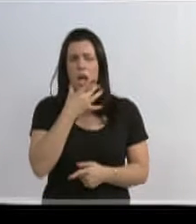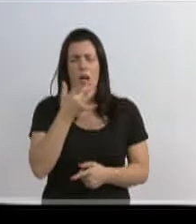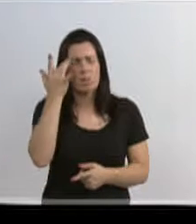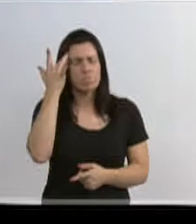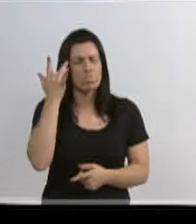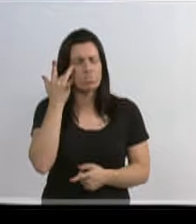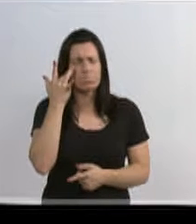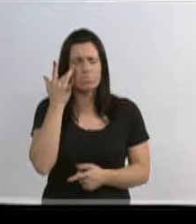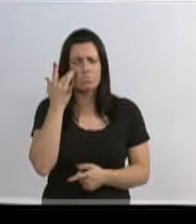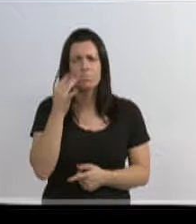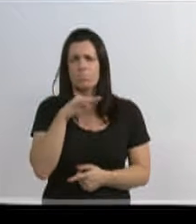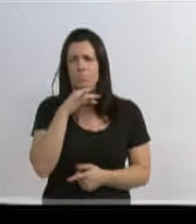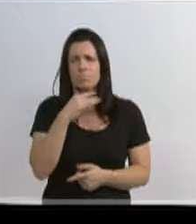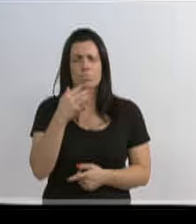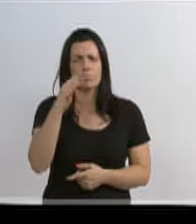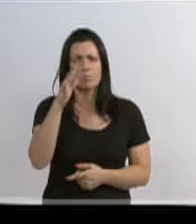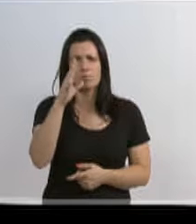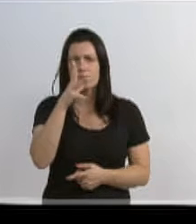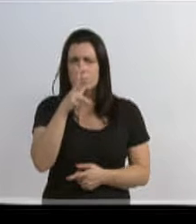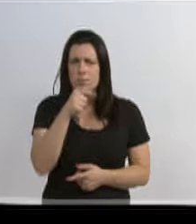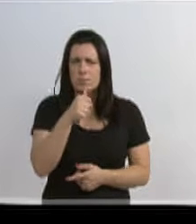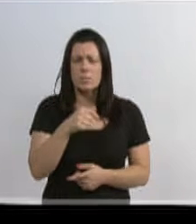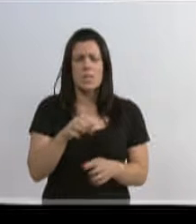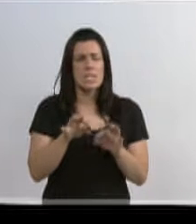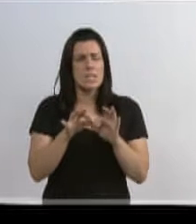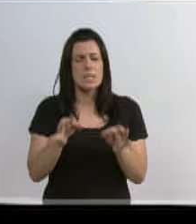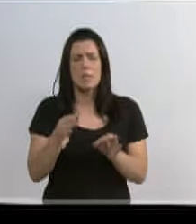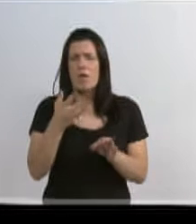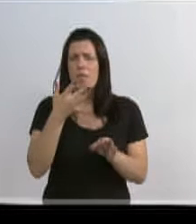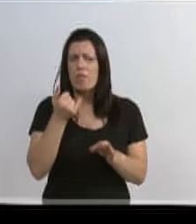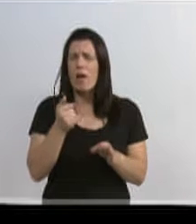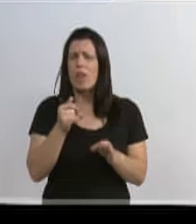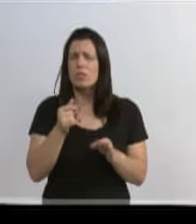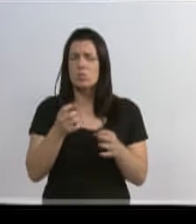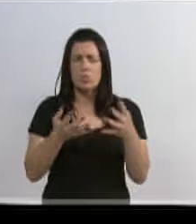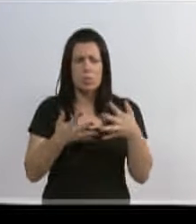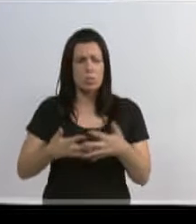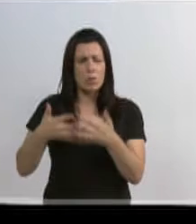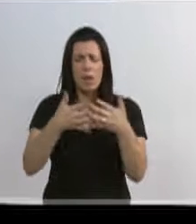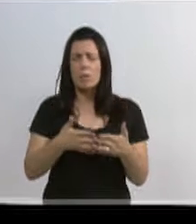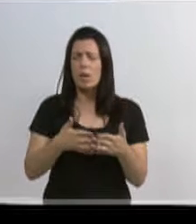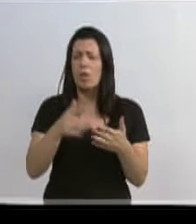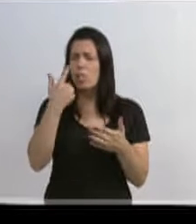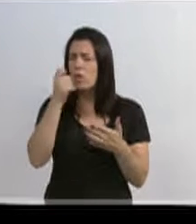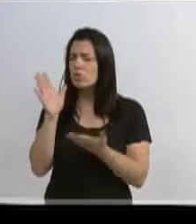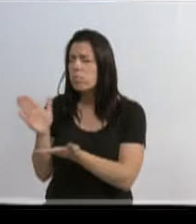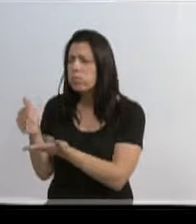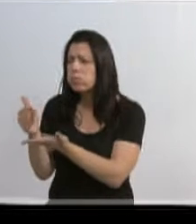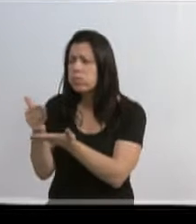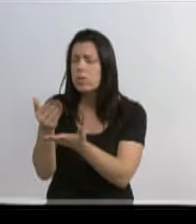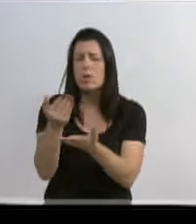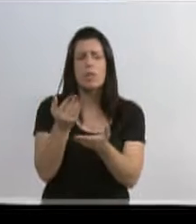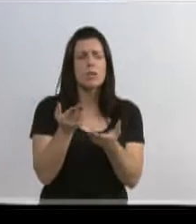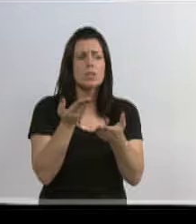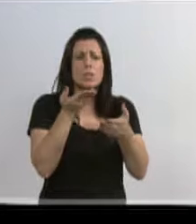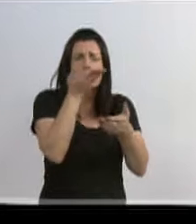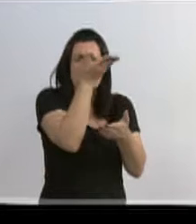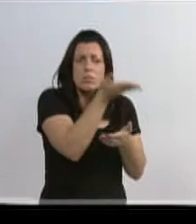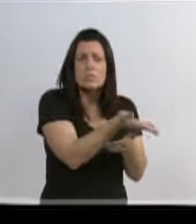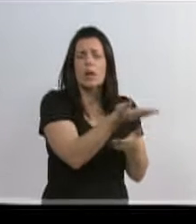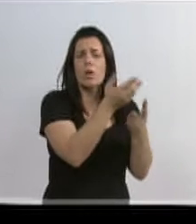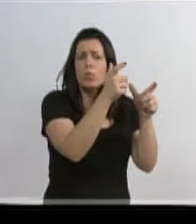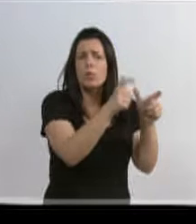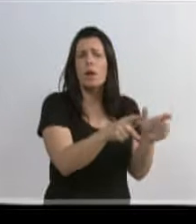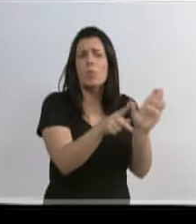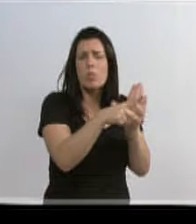essa demora. É simples e fácil, gente. Pô, um caminhão buscar, recolher e botar em algum local, é obrigação do governo do Estado, do governo